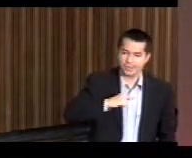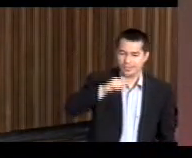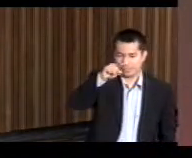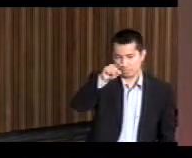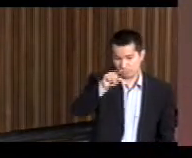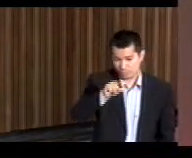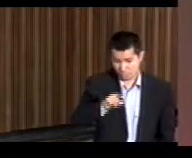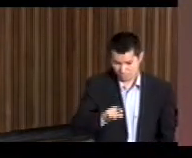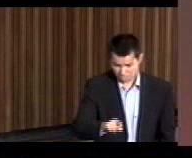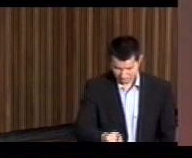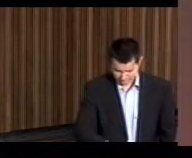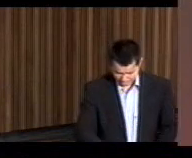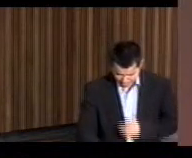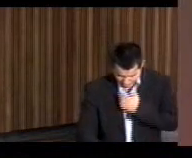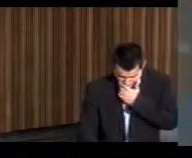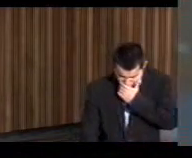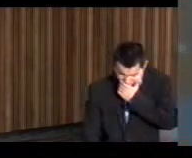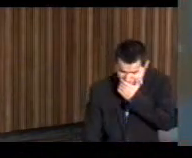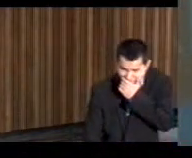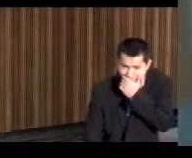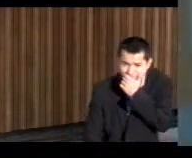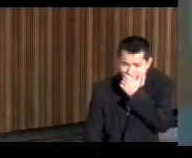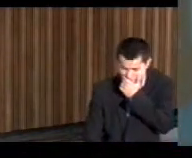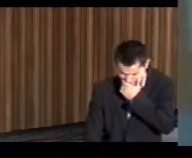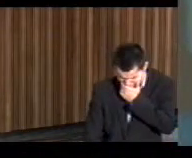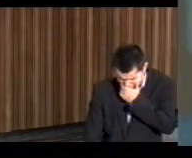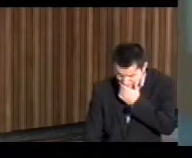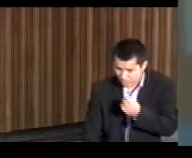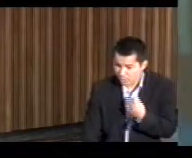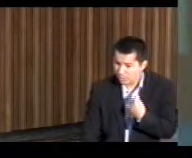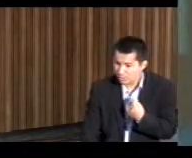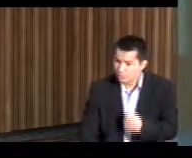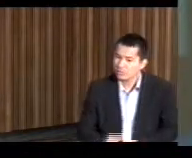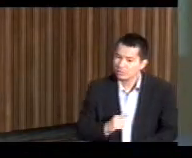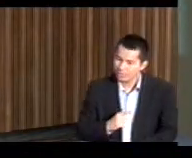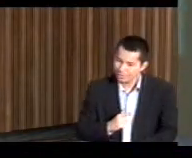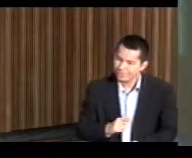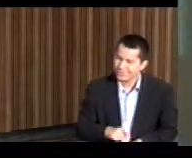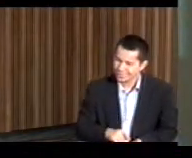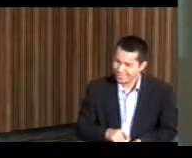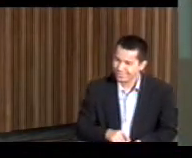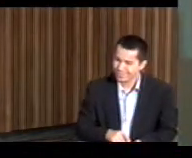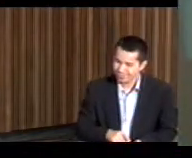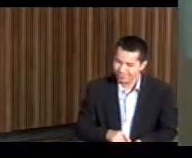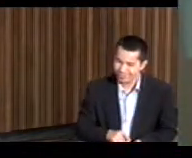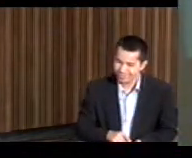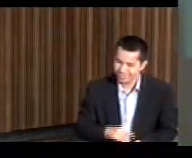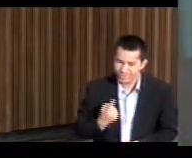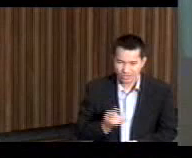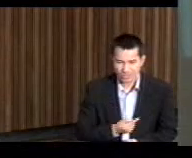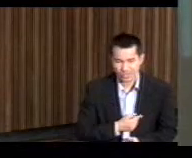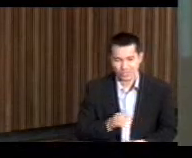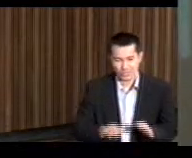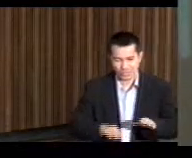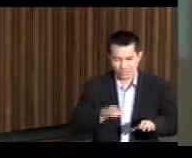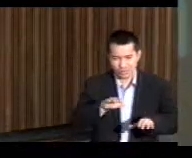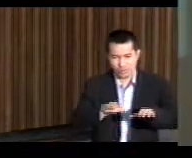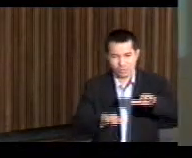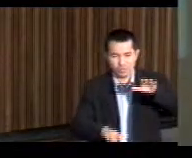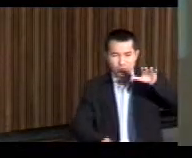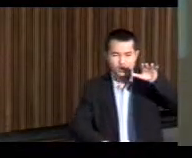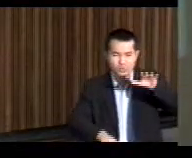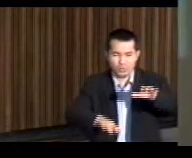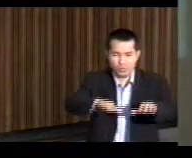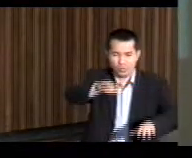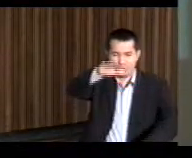Mas é difícil a gente andar pela fé quando a gente está no fundo do vale. Mas o Deus Todo-Poderoso é aquele que